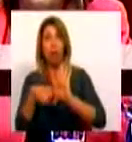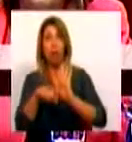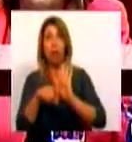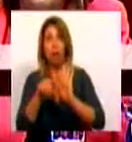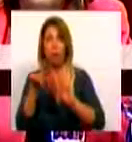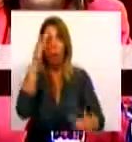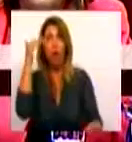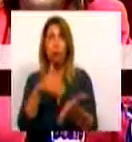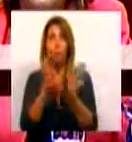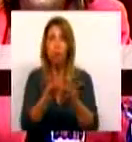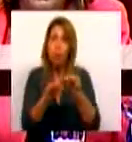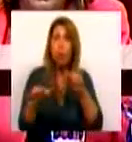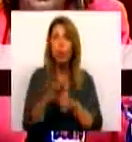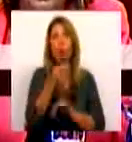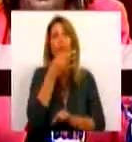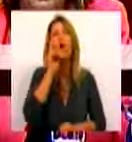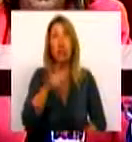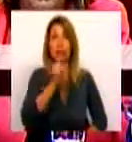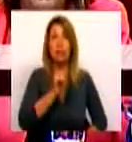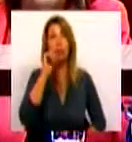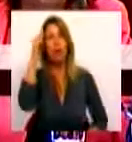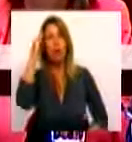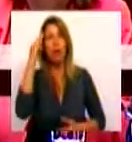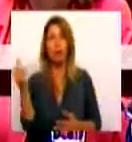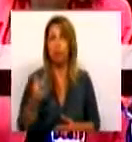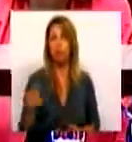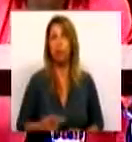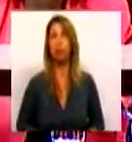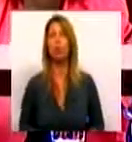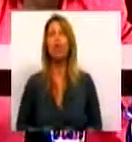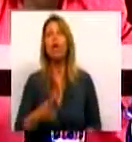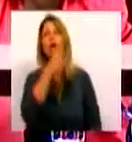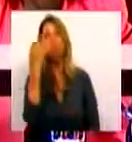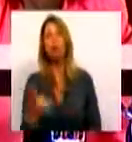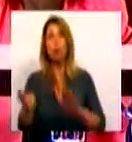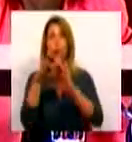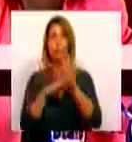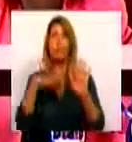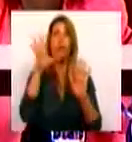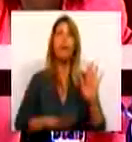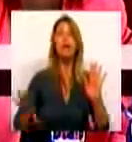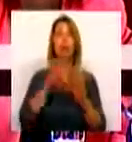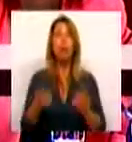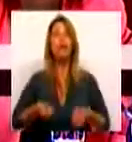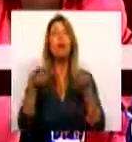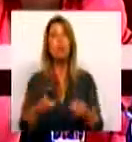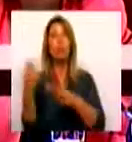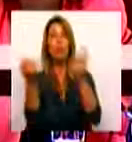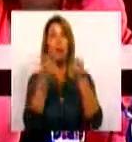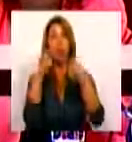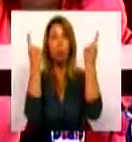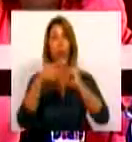devem ser corrigidas, refiro-me aos Açores e refiro-me à Madeira. Em segundo lugar, o Programa Nacional de Investimentos, que o debate público ontem